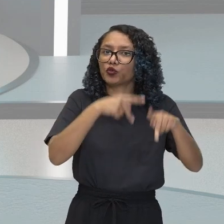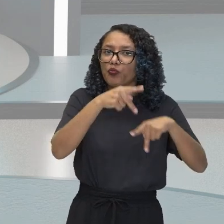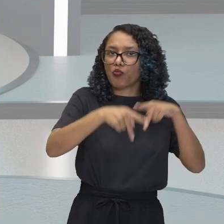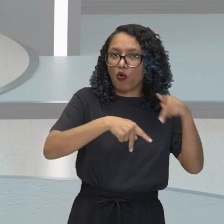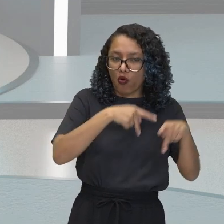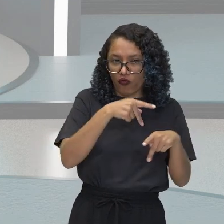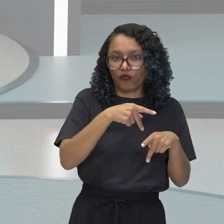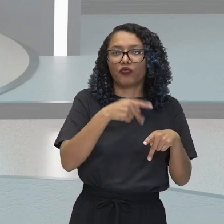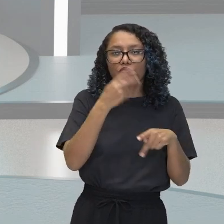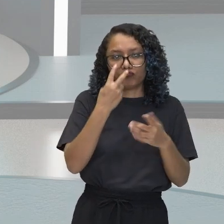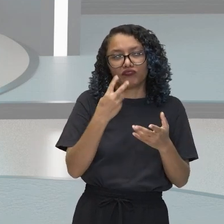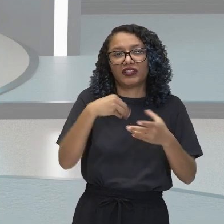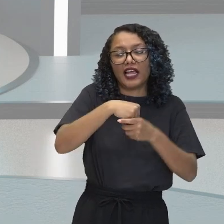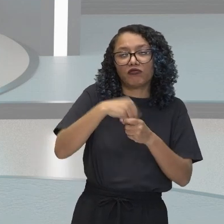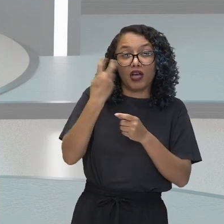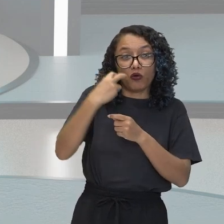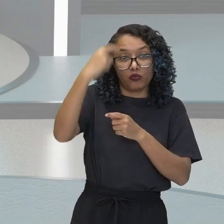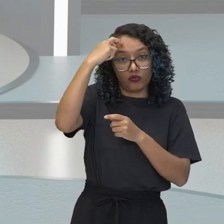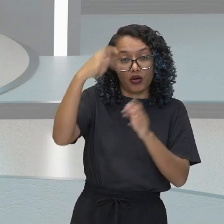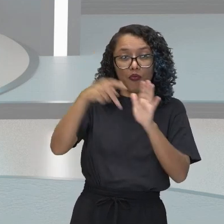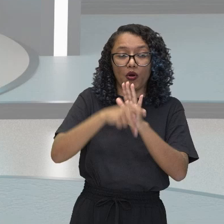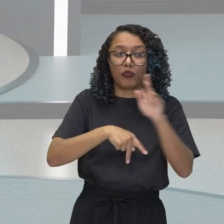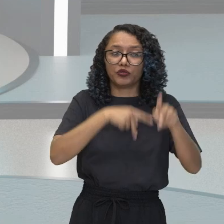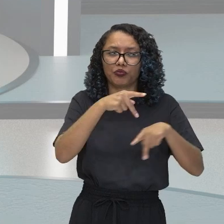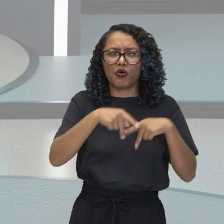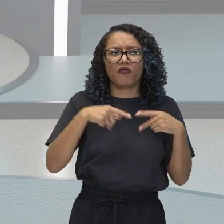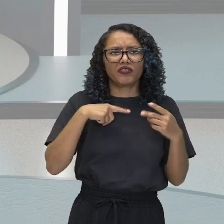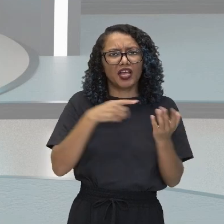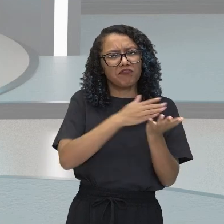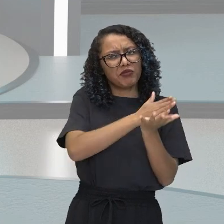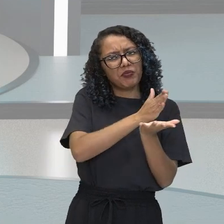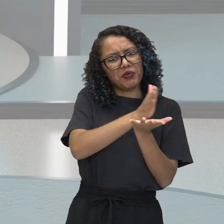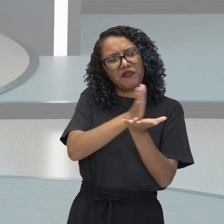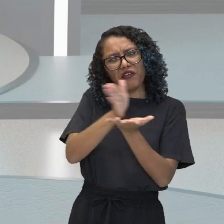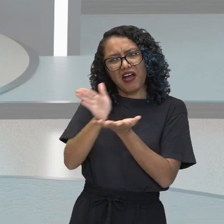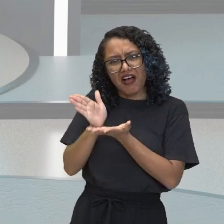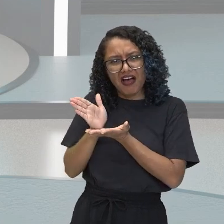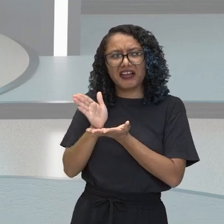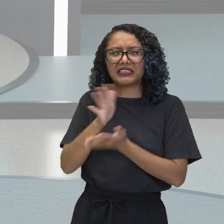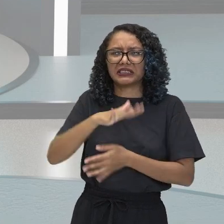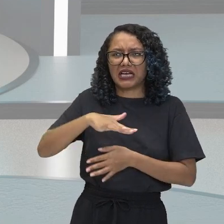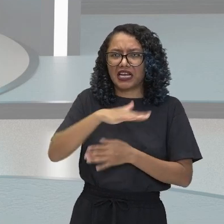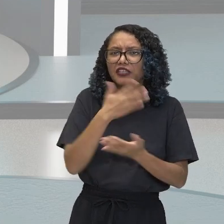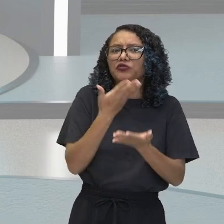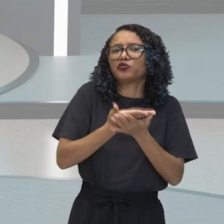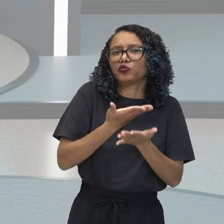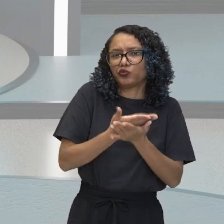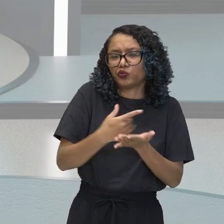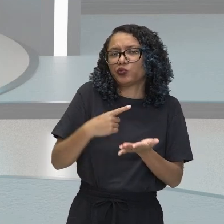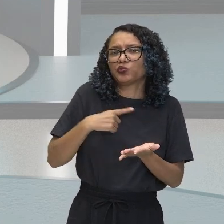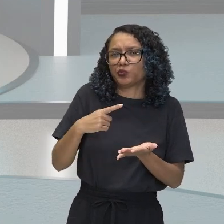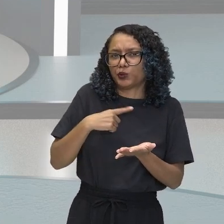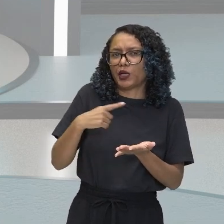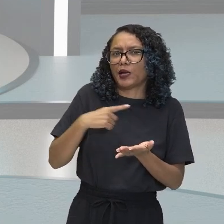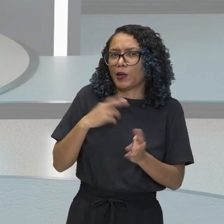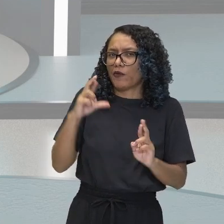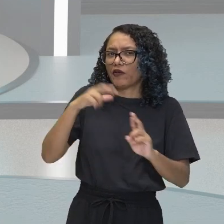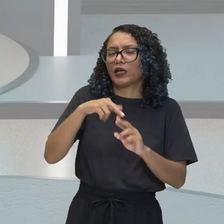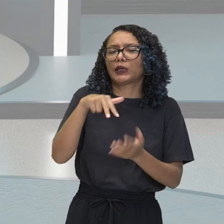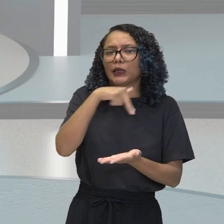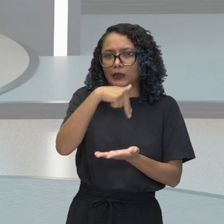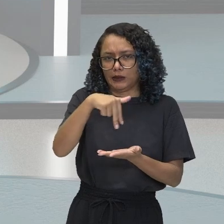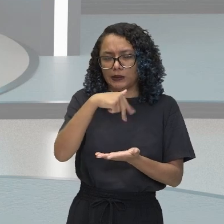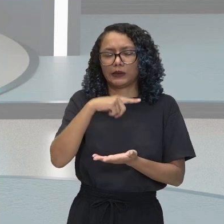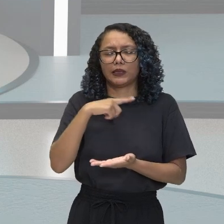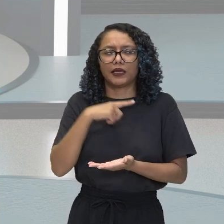de múltiplas abordagens que também são campos de estudo. Ou seja, vamos perceber que quando